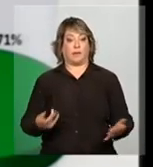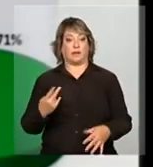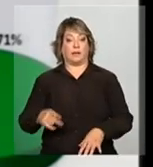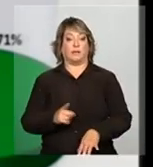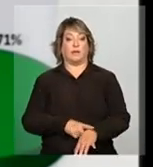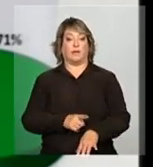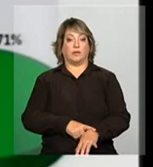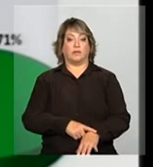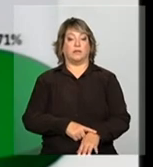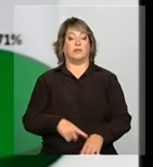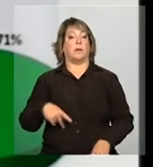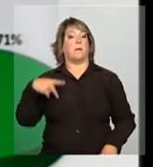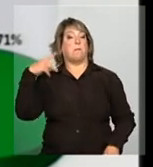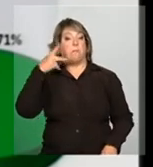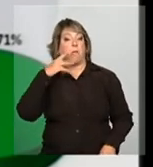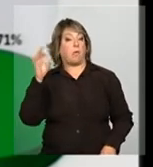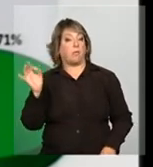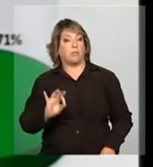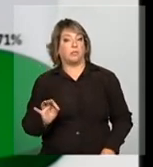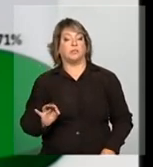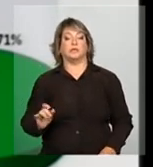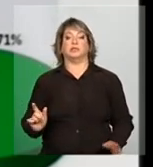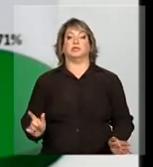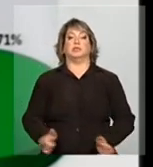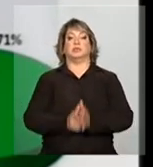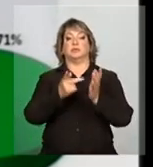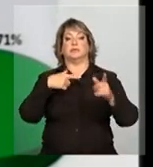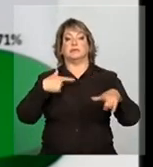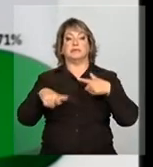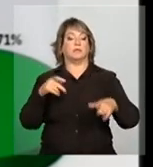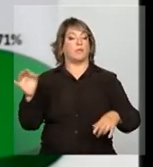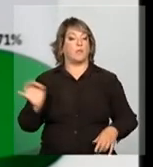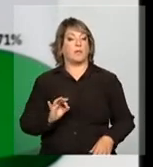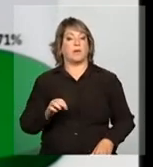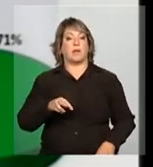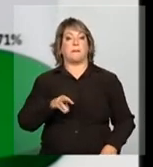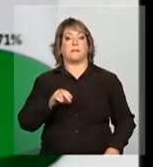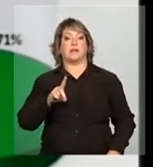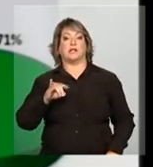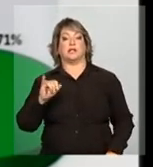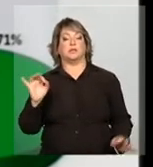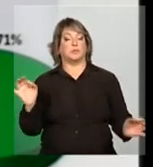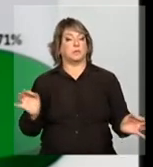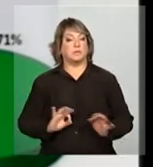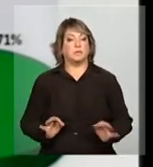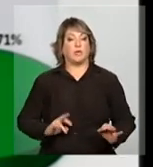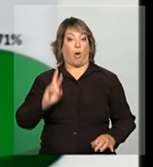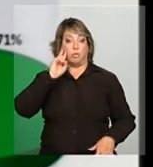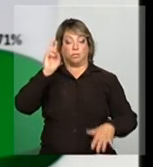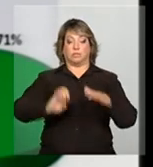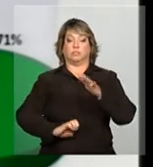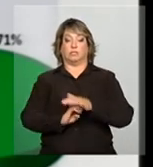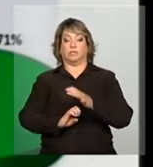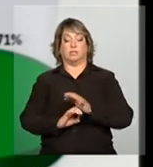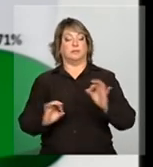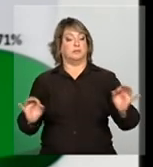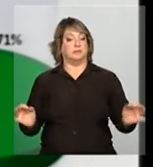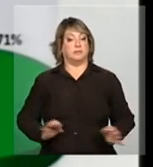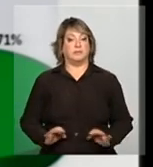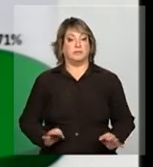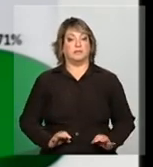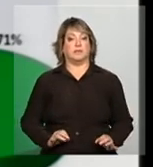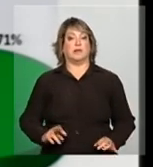nem políticos, nem jornalistas, nem a mídia, nem empresários, nem as